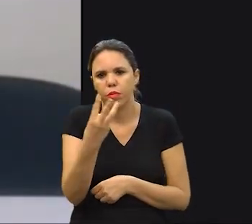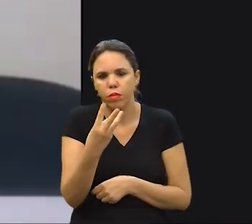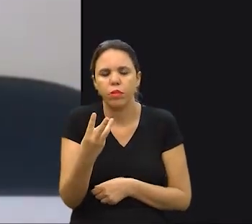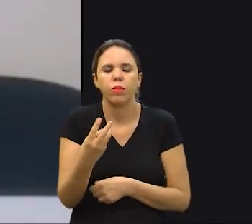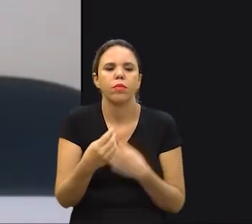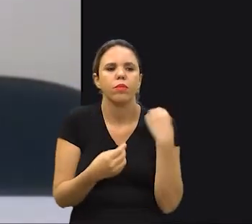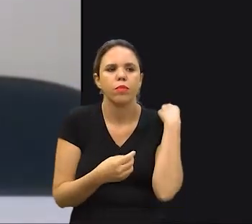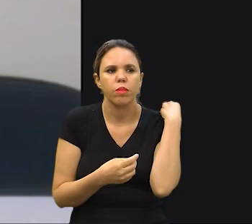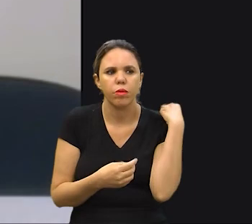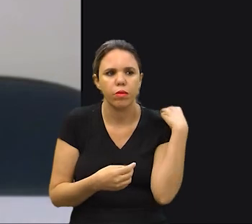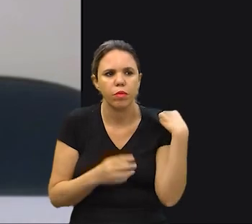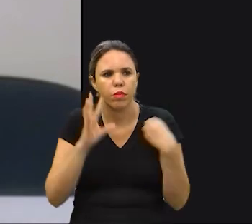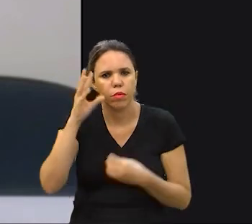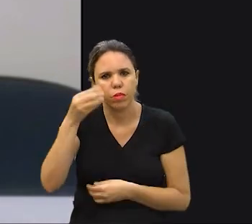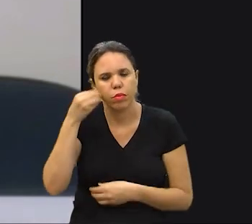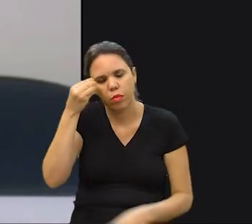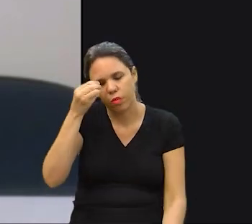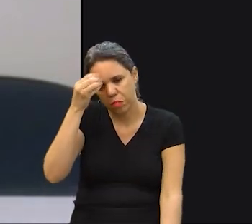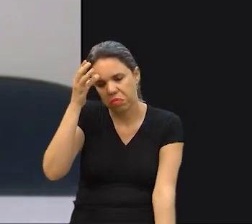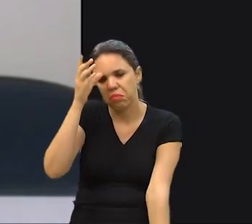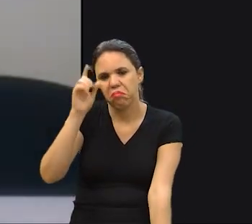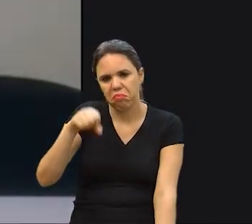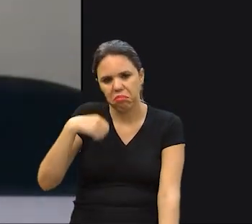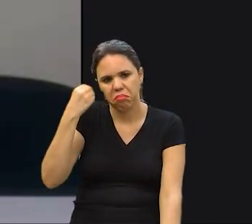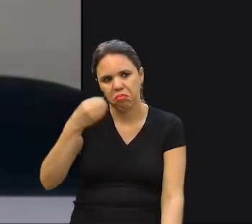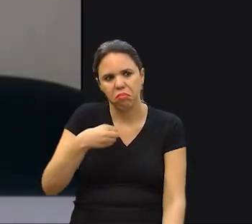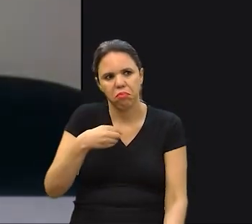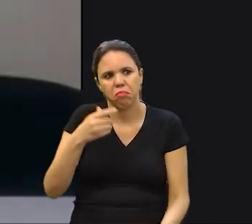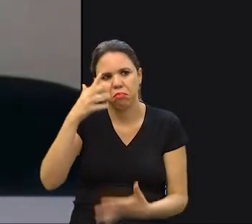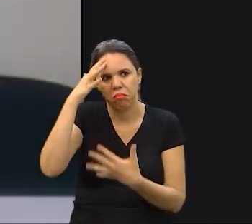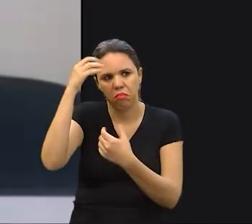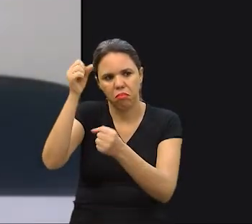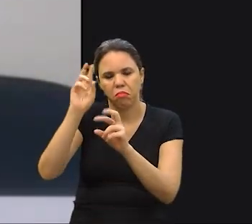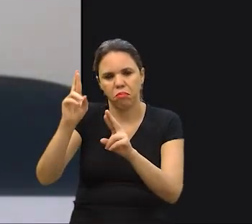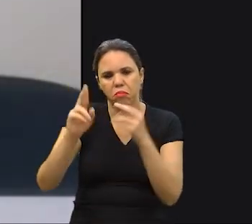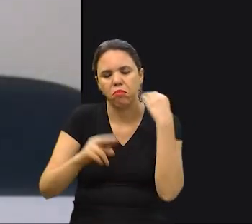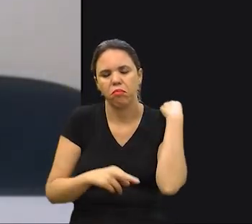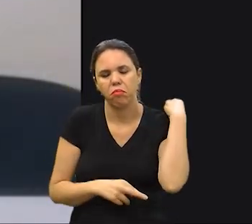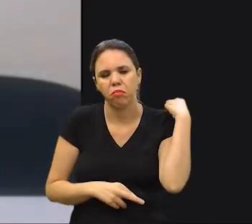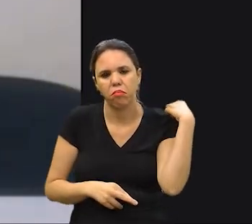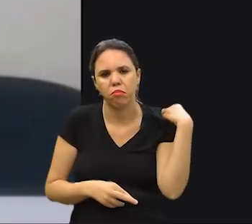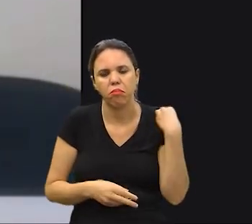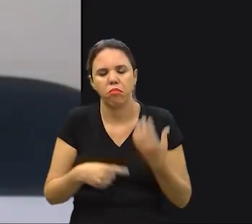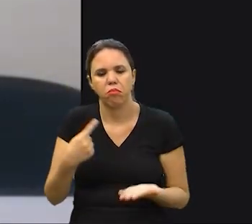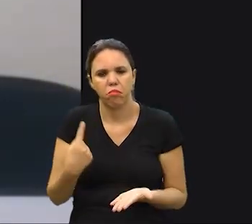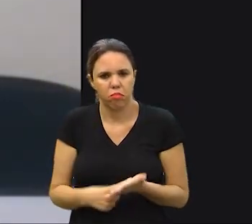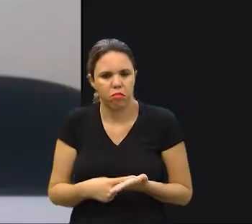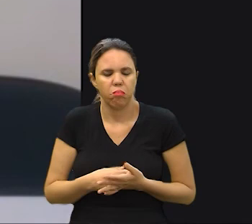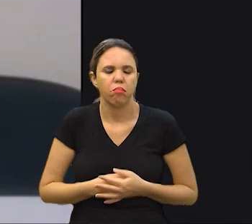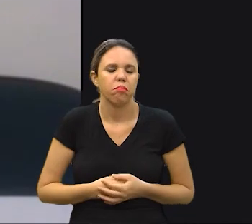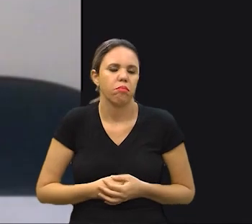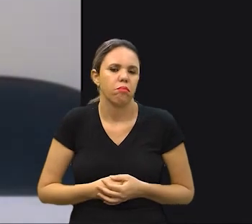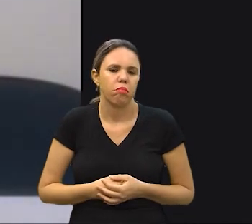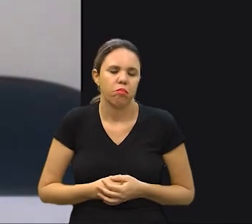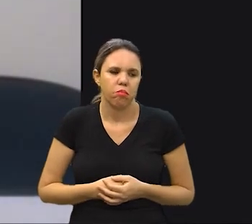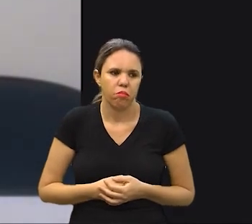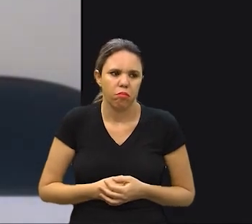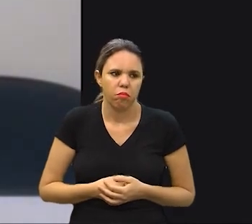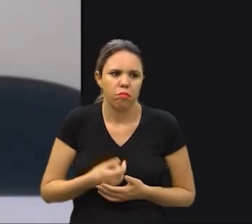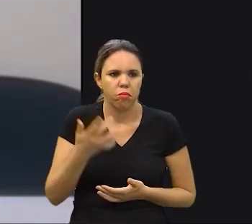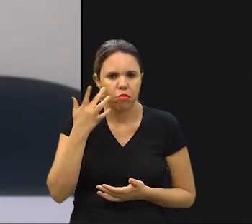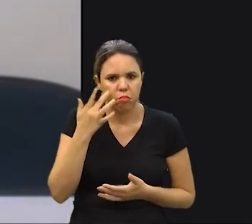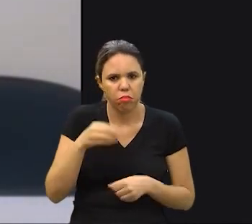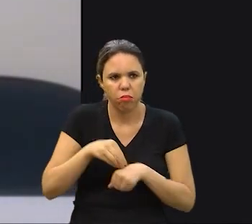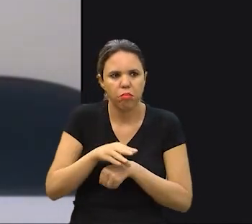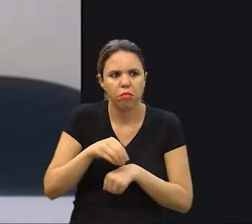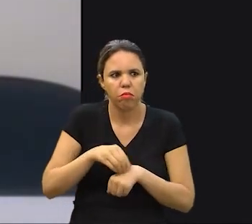de cada um, do entendimento, esse lugar da fé, da esperança, do comprometimento. E